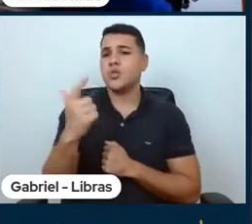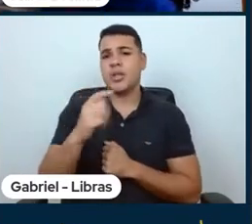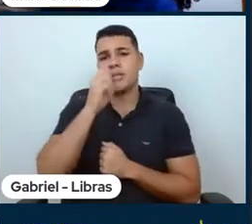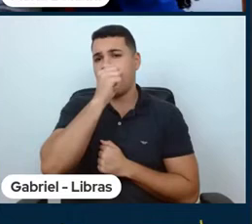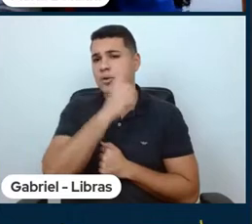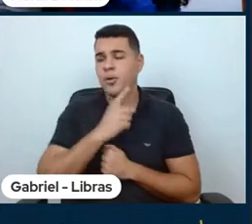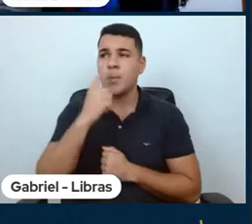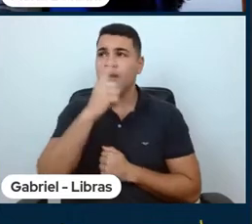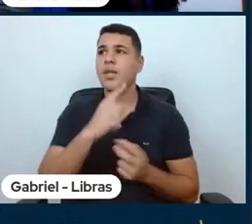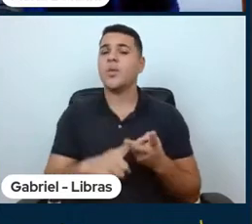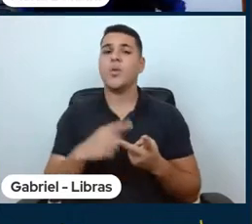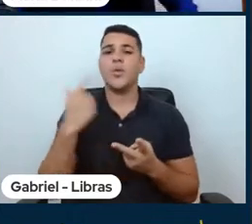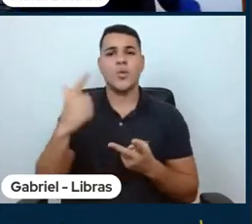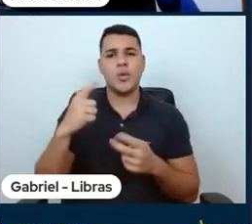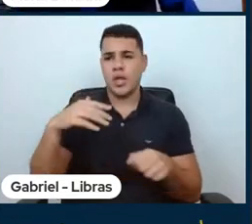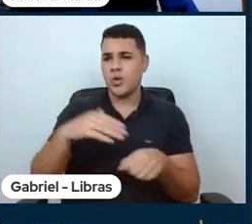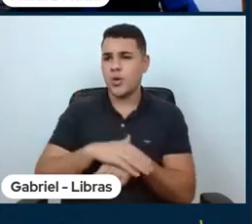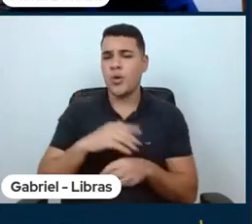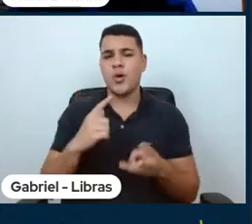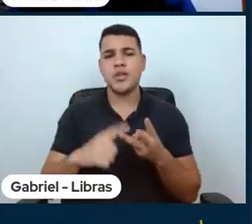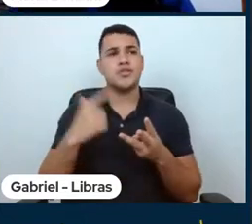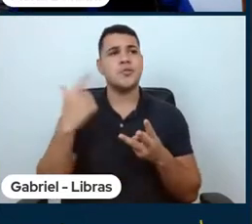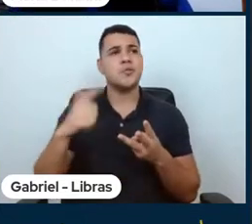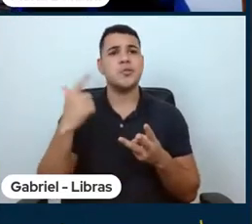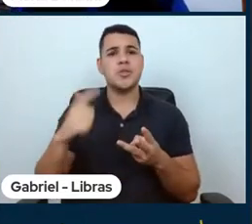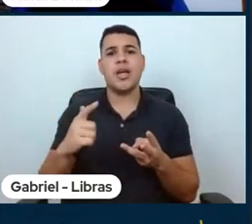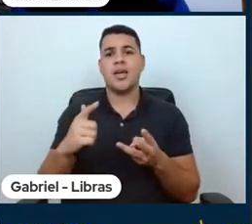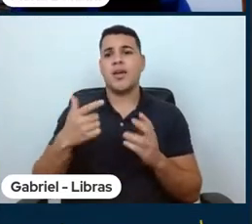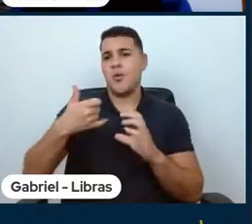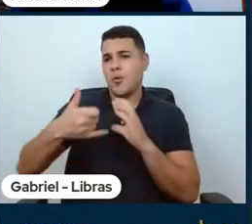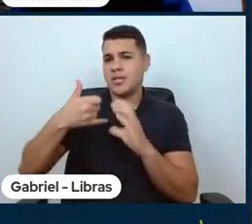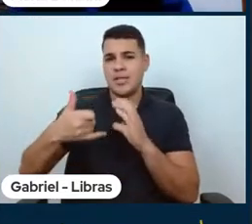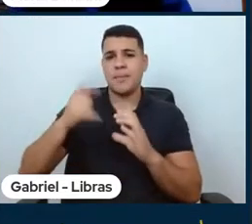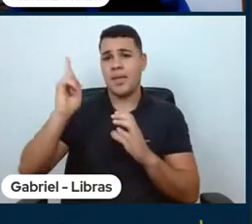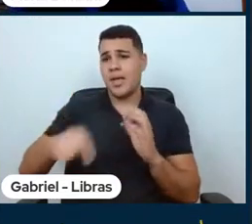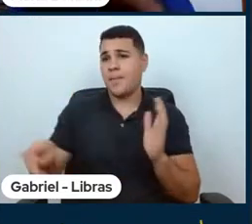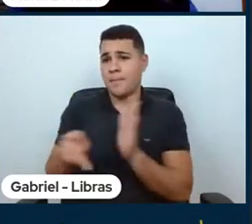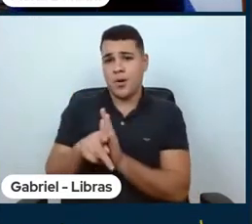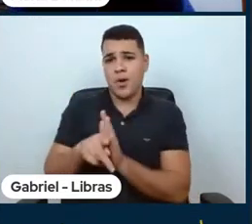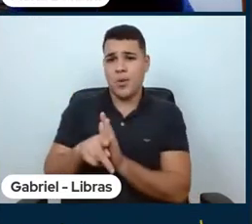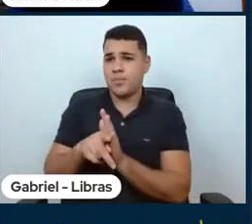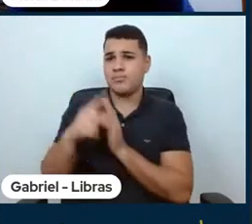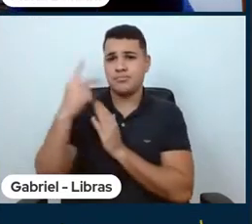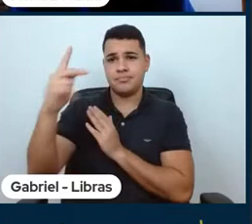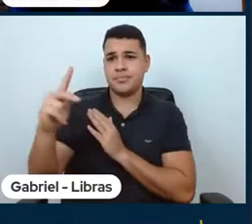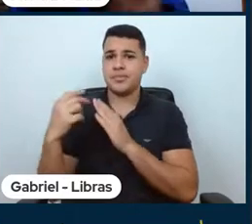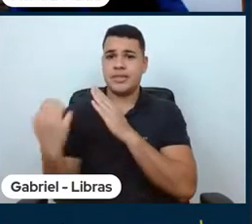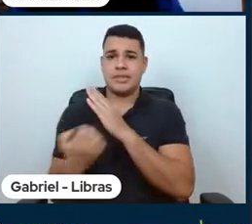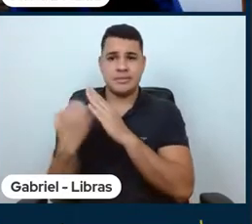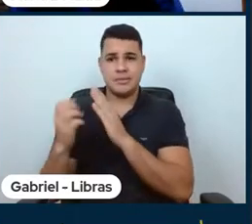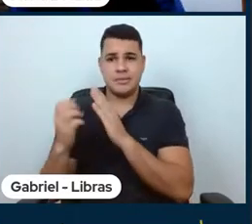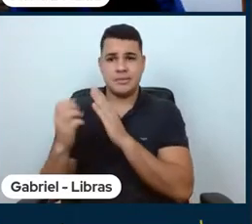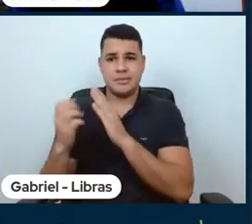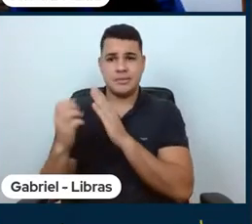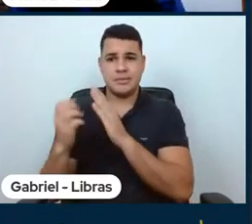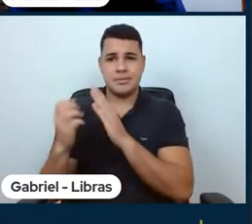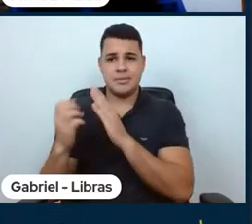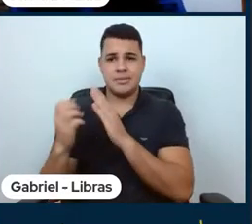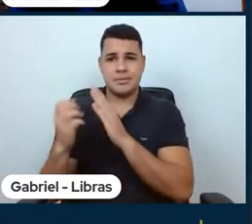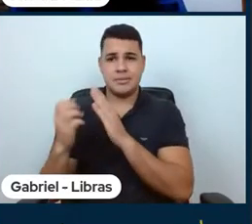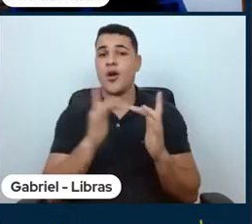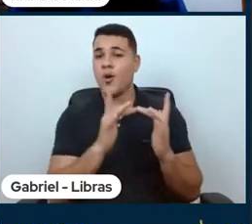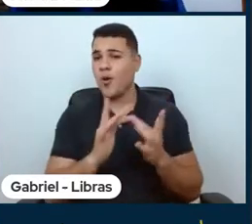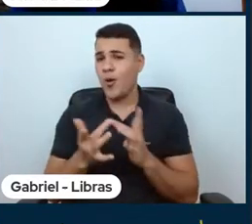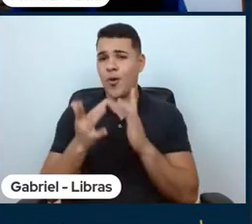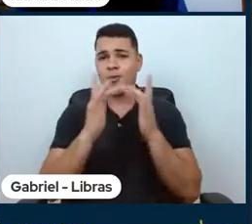semana, você não tem noite, você não tem. O seu WhatsApp é da redação, é das fontes, é